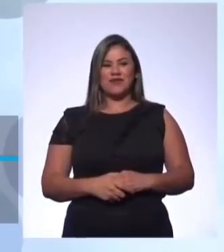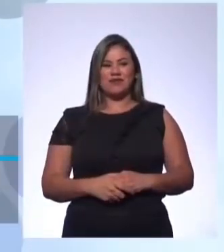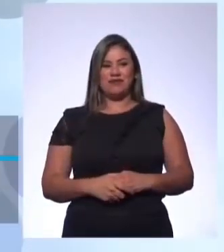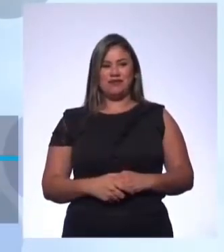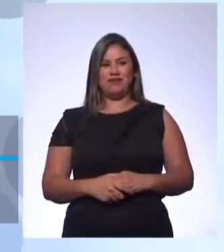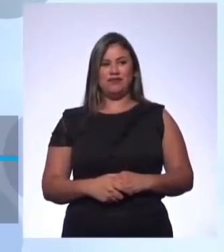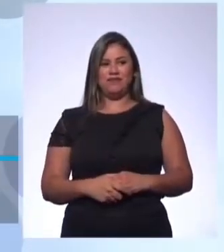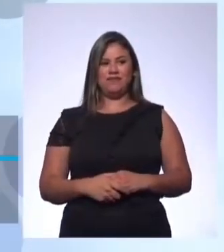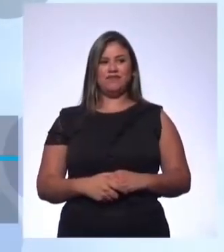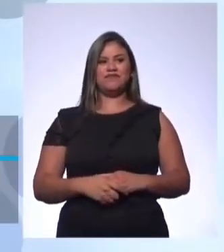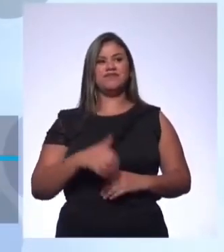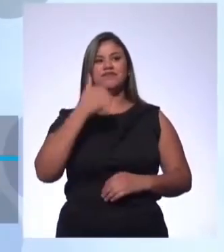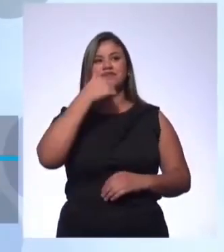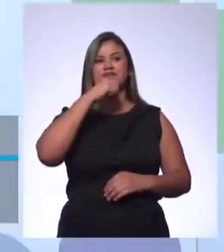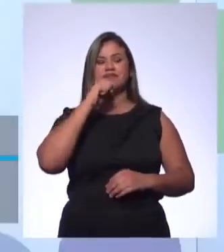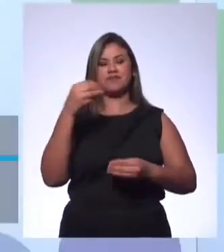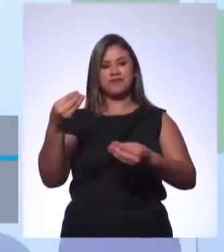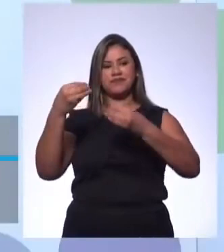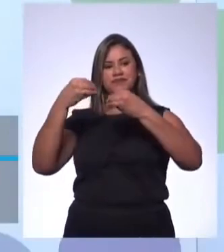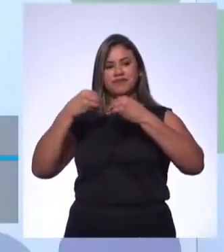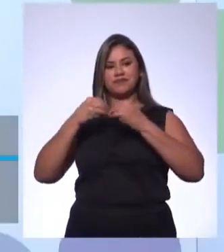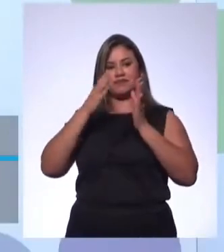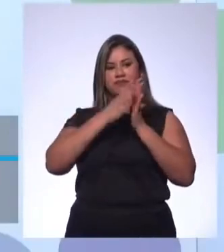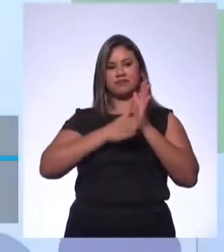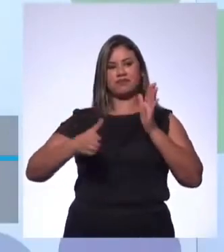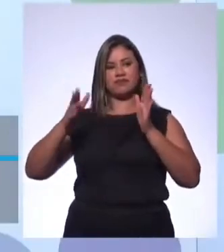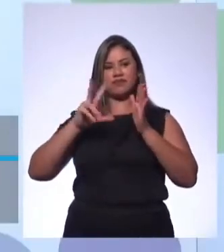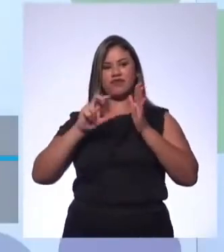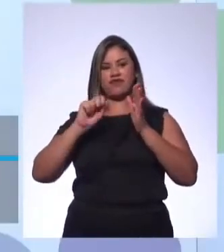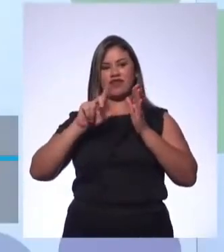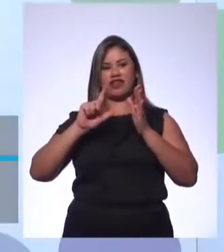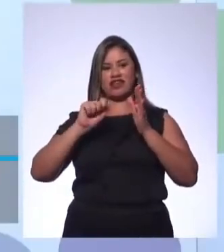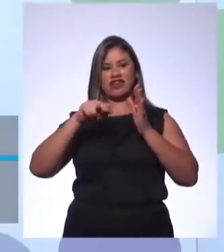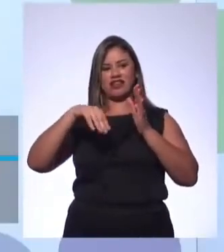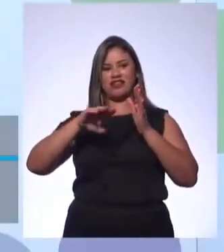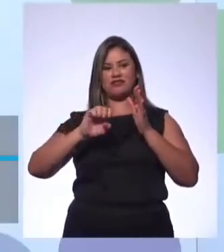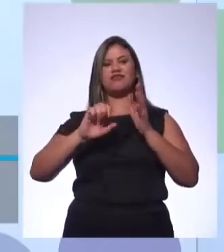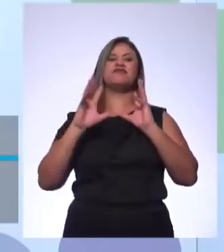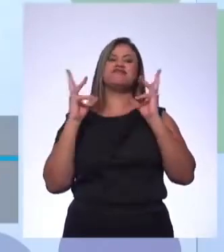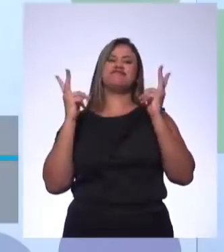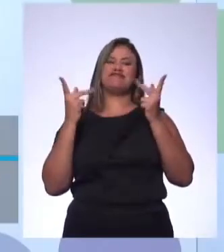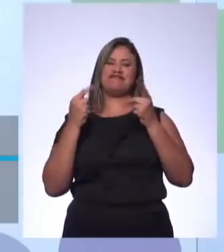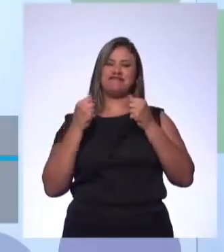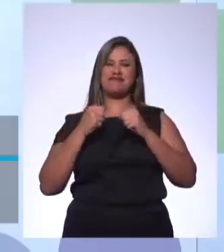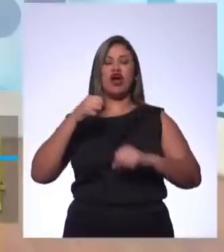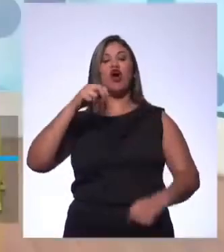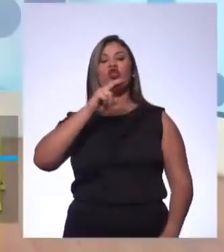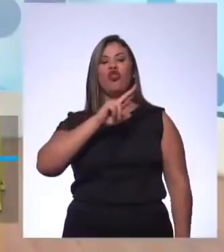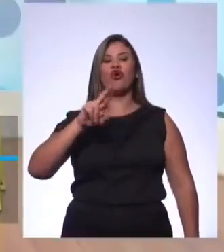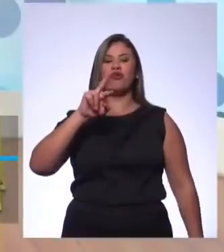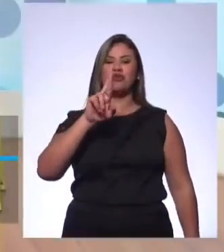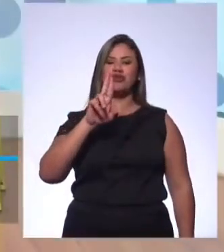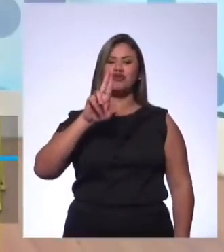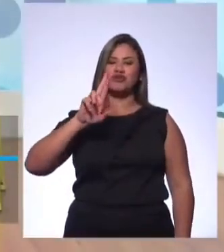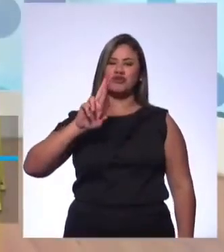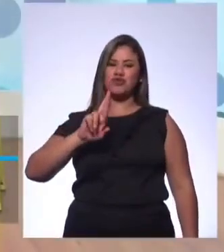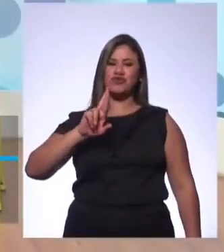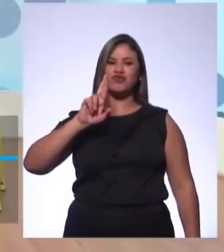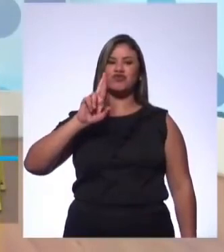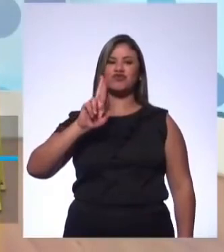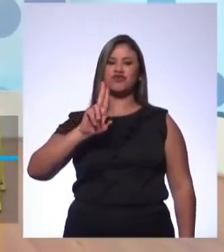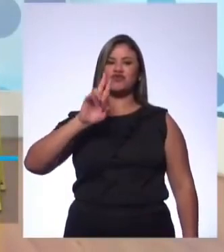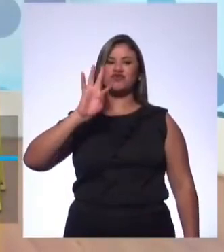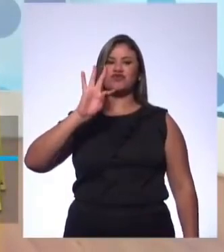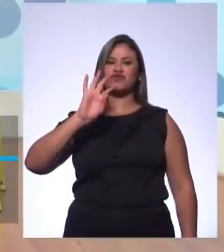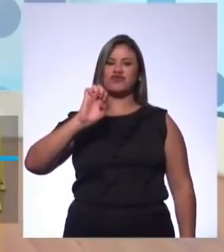Álvares, né? Nossa, olha que lindo, minha mãe me deu uma coleção de Vagalume e era maravilhosa, a Ruth está falando coleção aqui. Vagalume, nossa, que maravilhoso. Nossa,